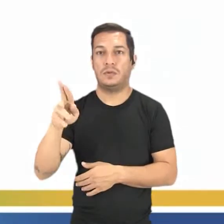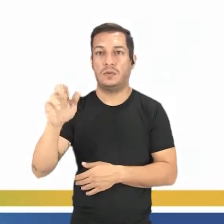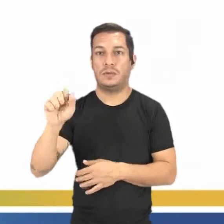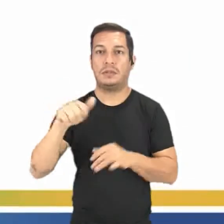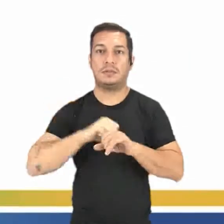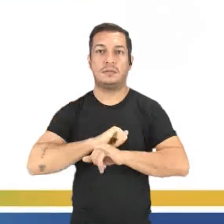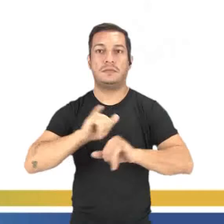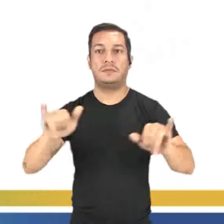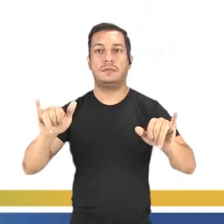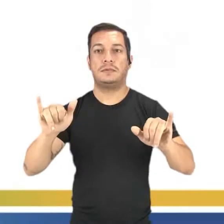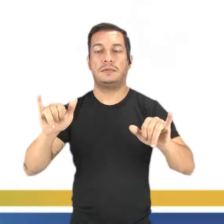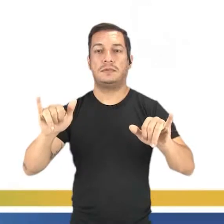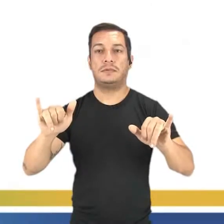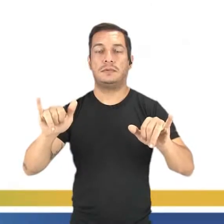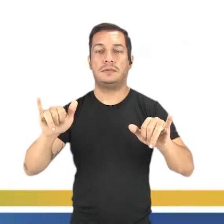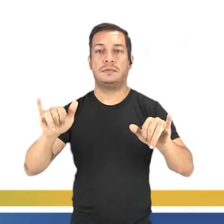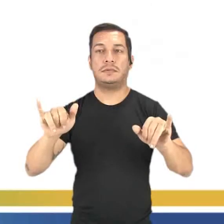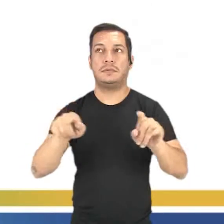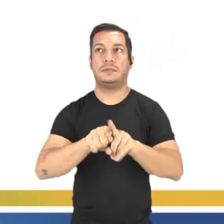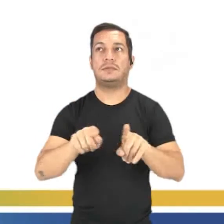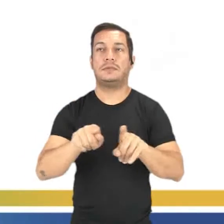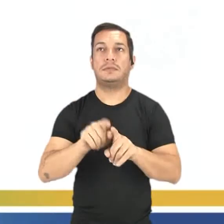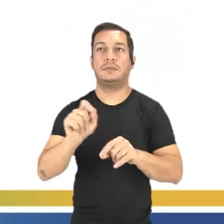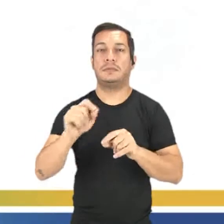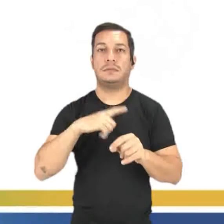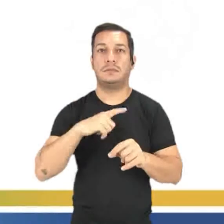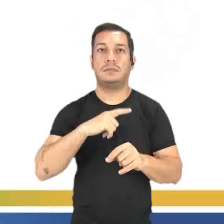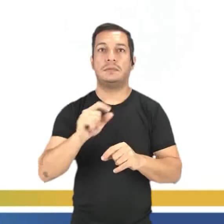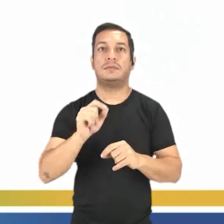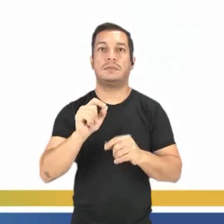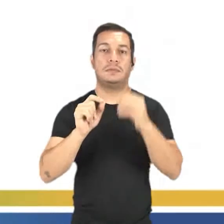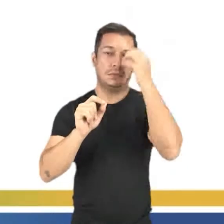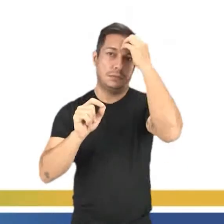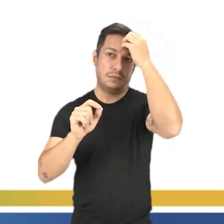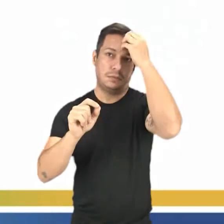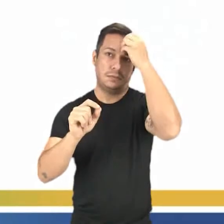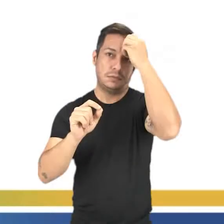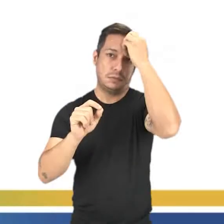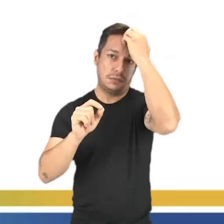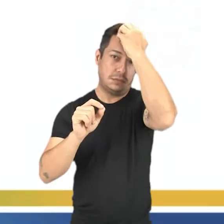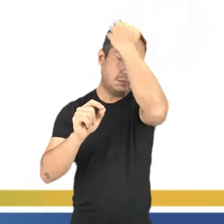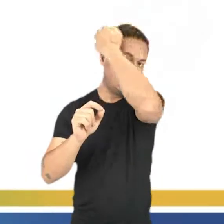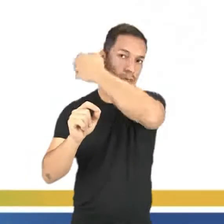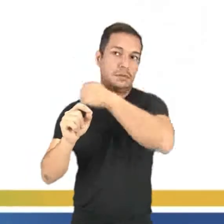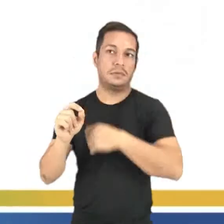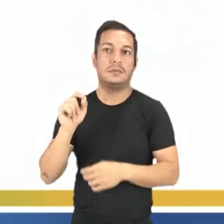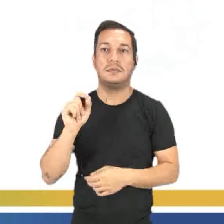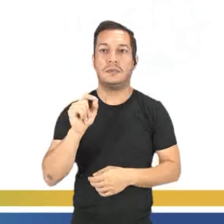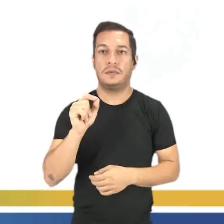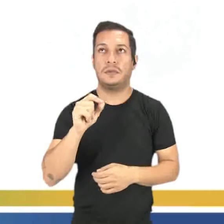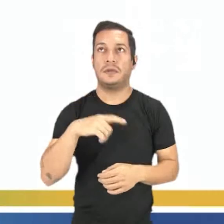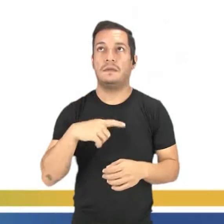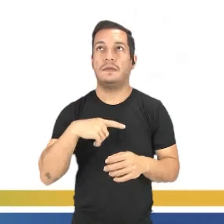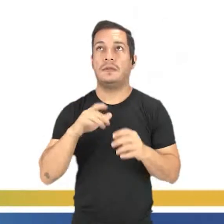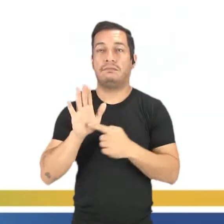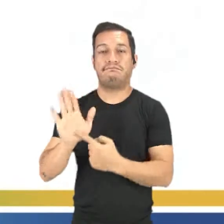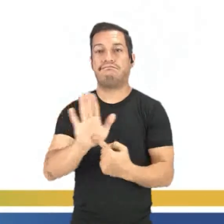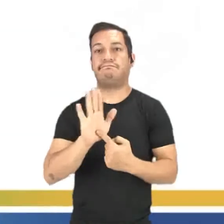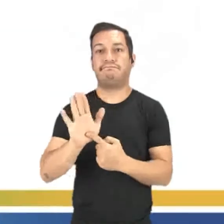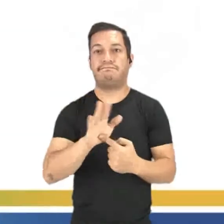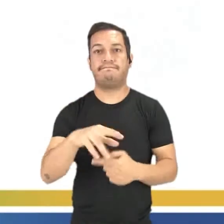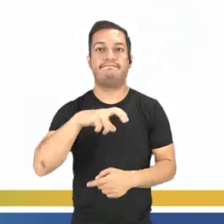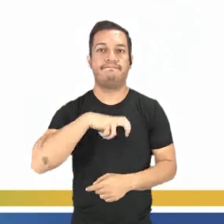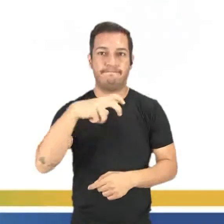publicou, tá? E que teve bastante repercussão lá em Portugal e